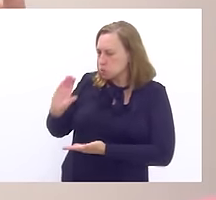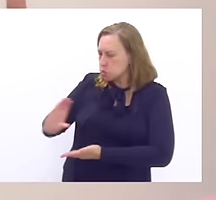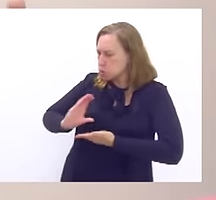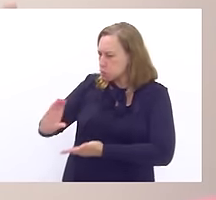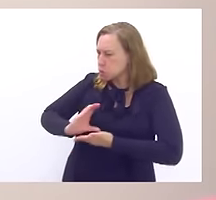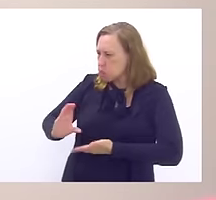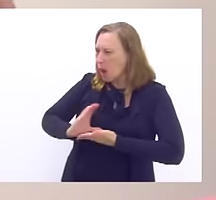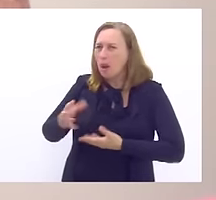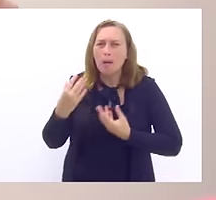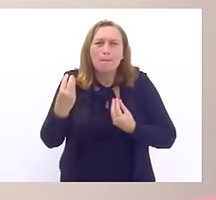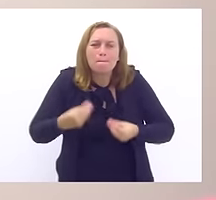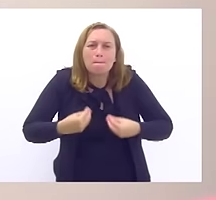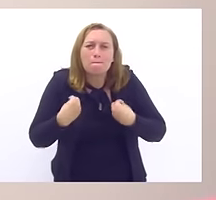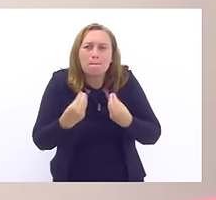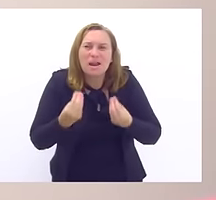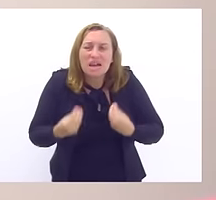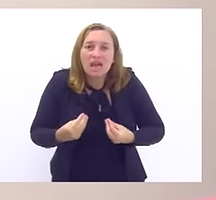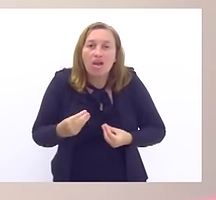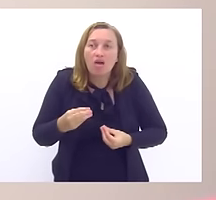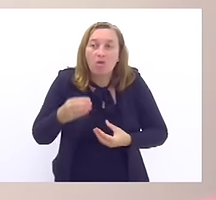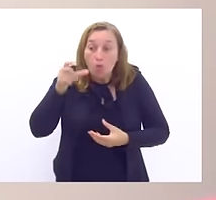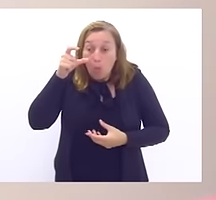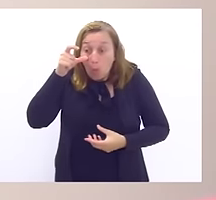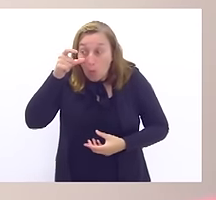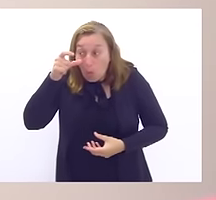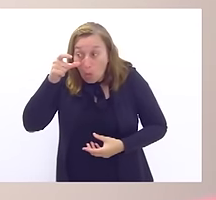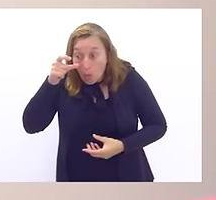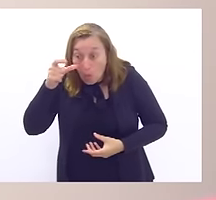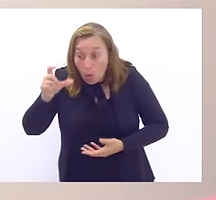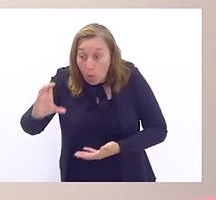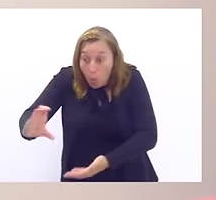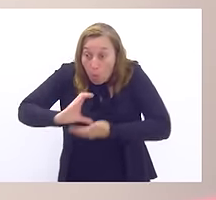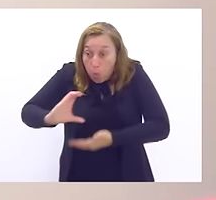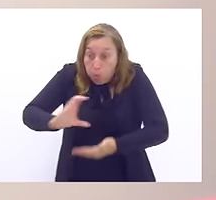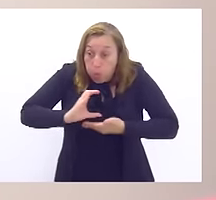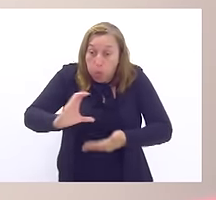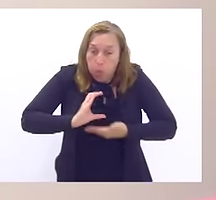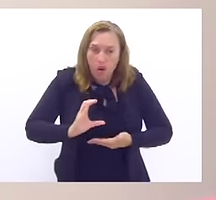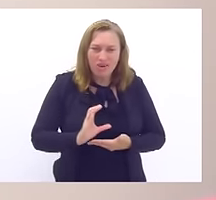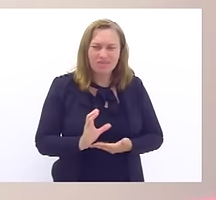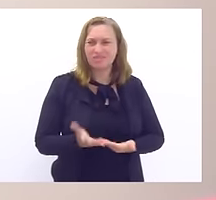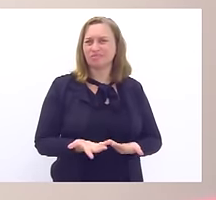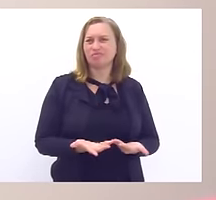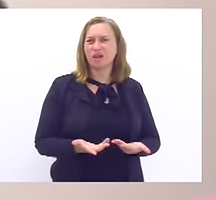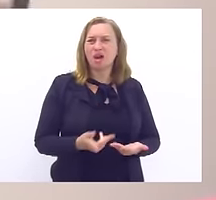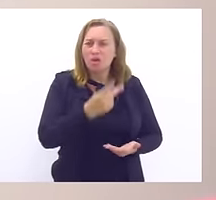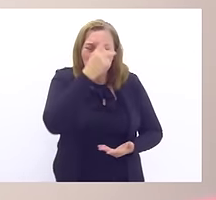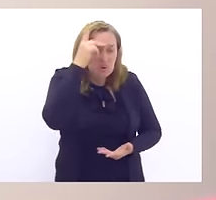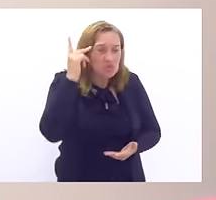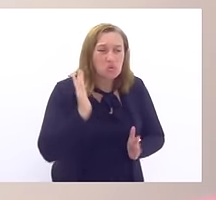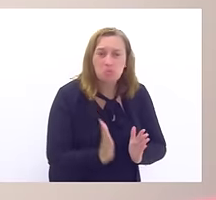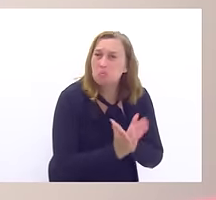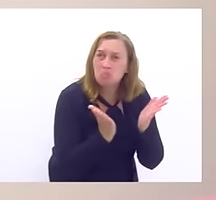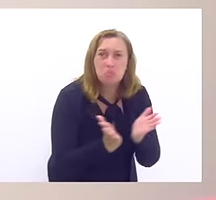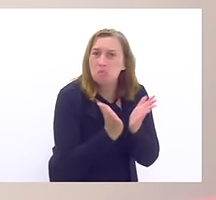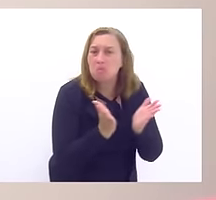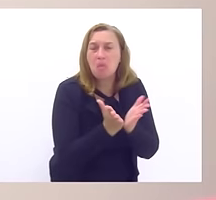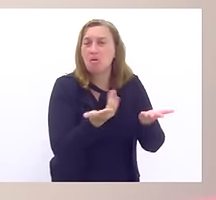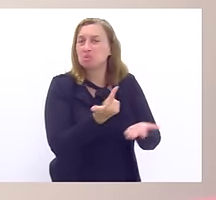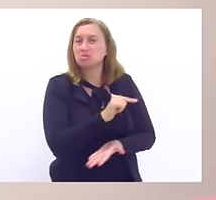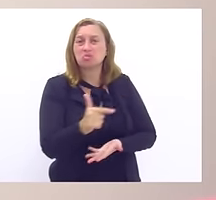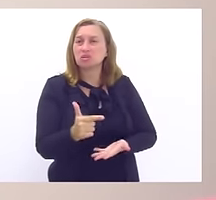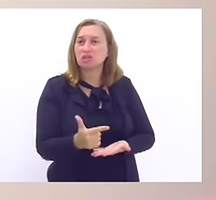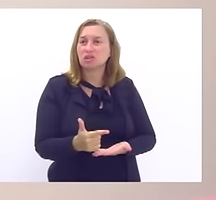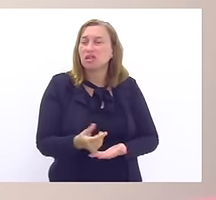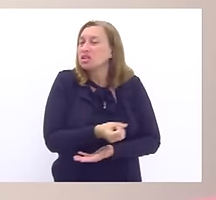que a ganância de querer ganhar muito em cima de quem não tem nada tem tanta a gente falou